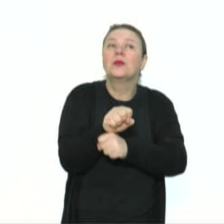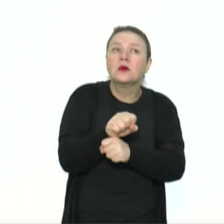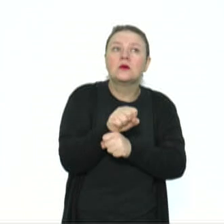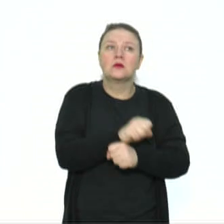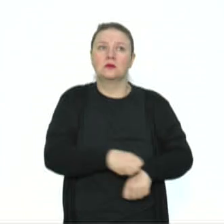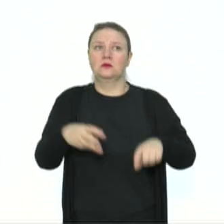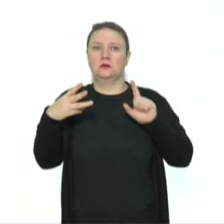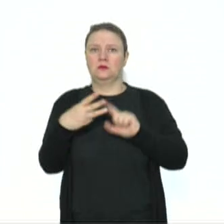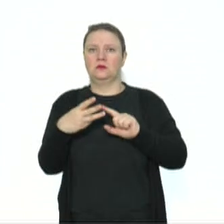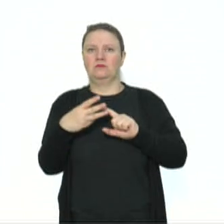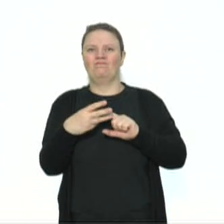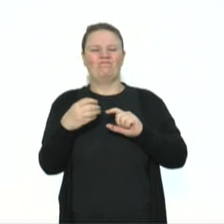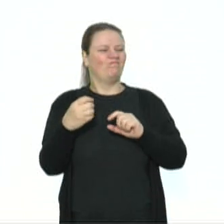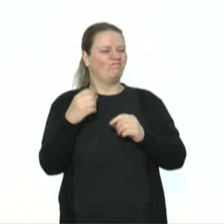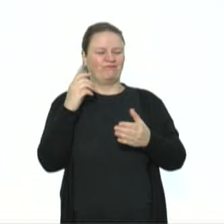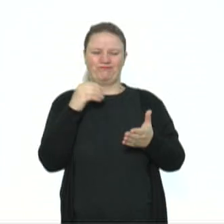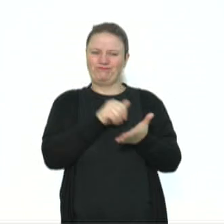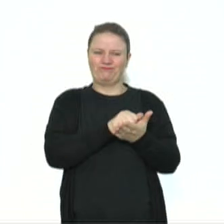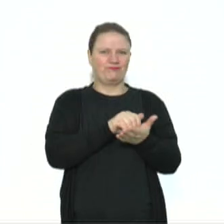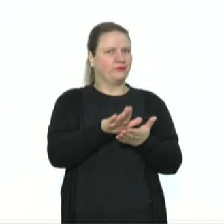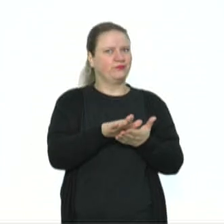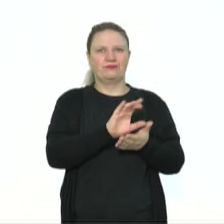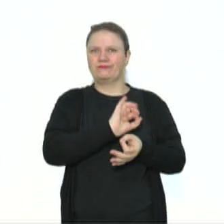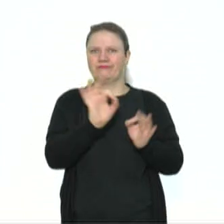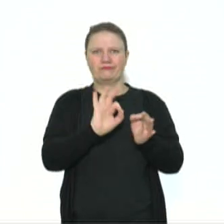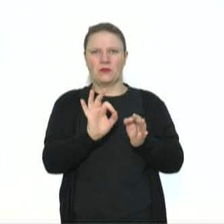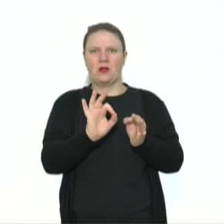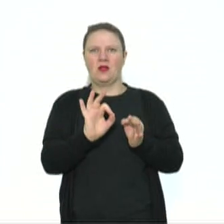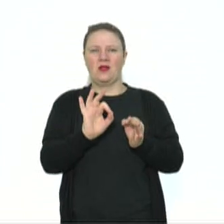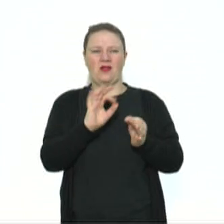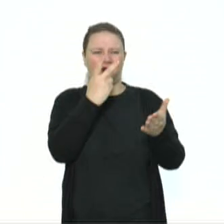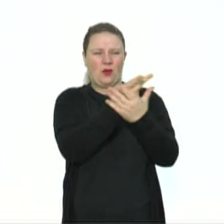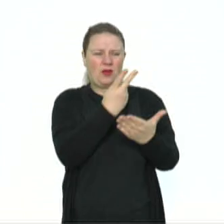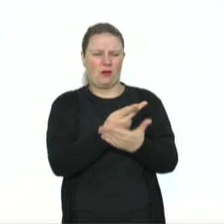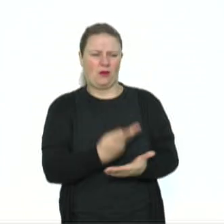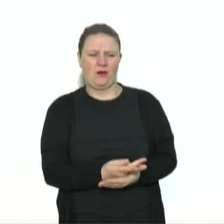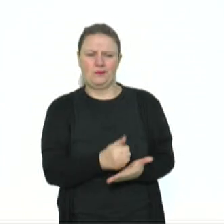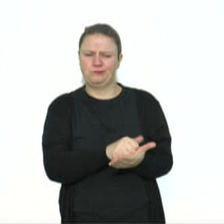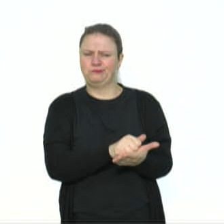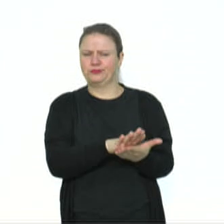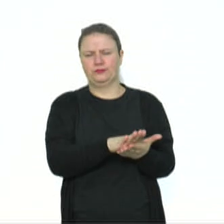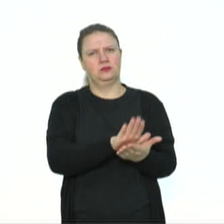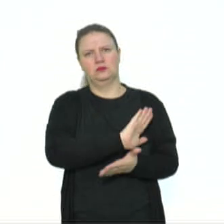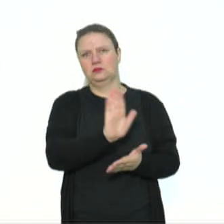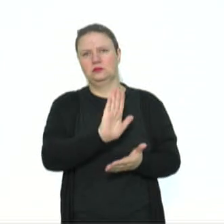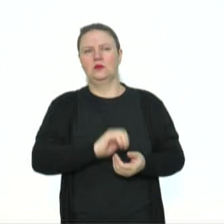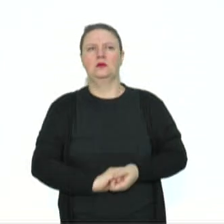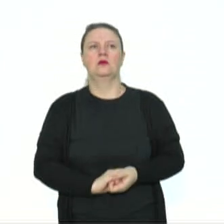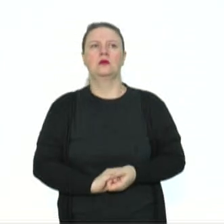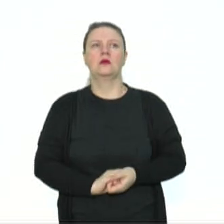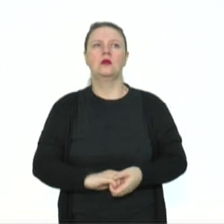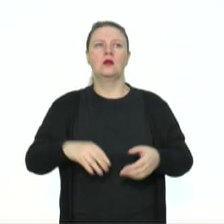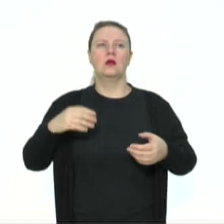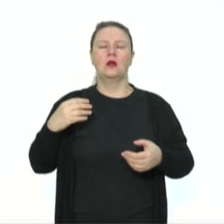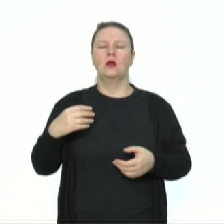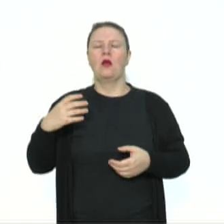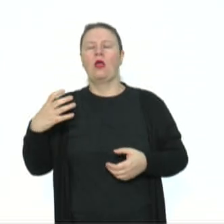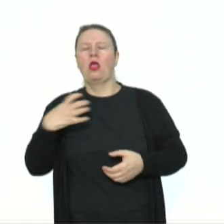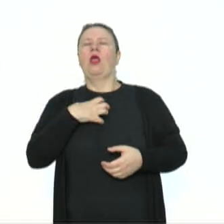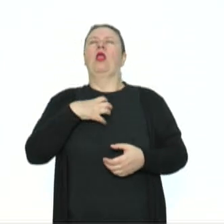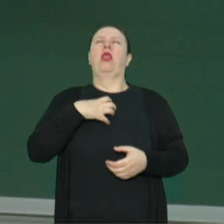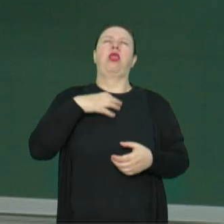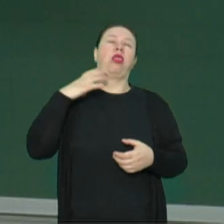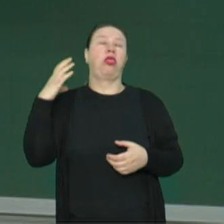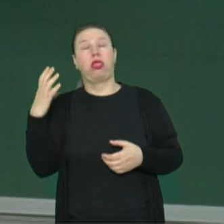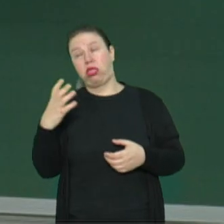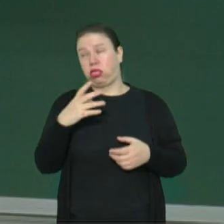A terceira é por desclassificação, né, no caso de bastante várias infrações, né? A outra é perder os sentidos. Se o atleta acaba perdendo